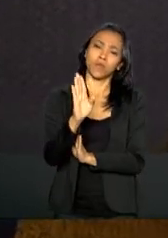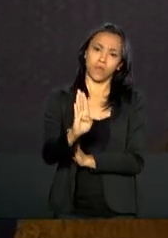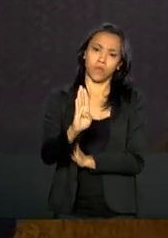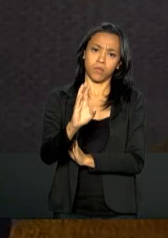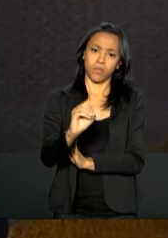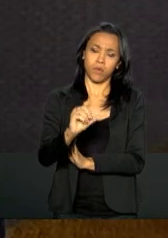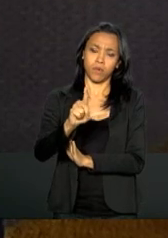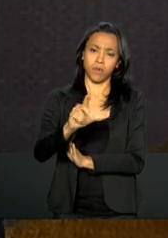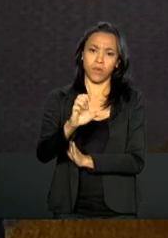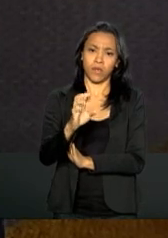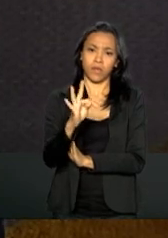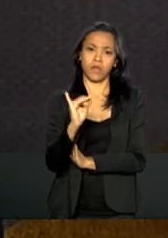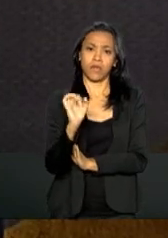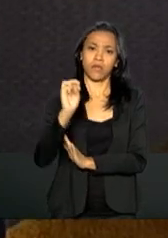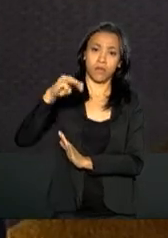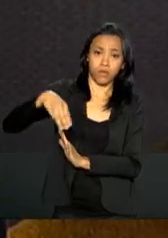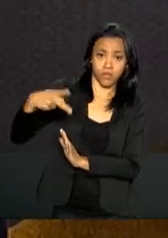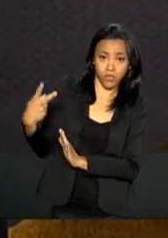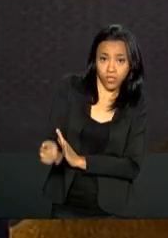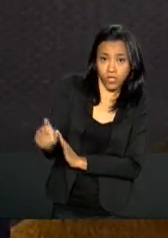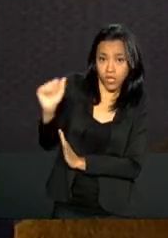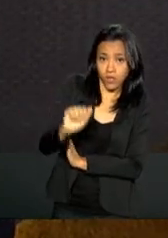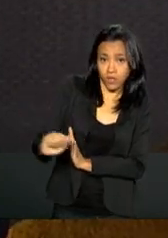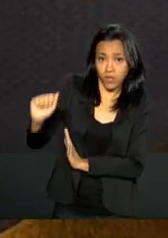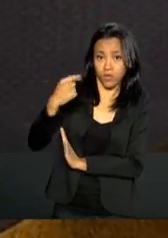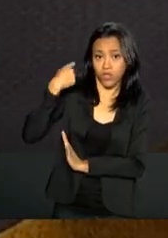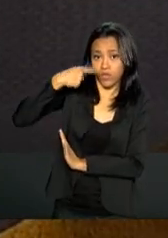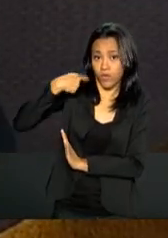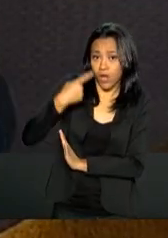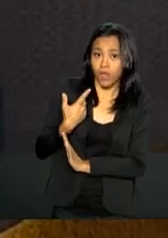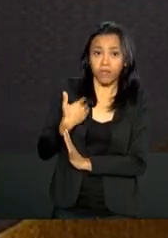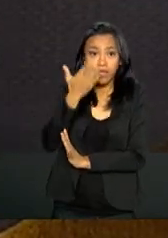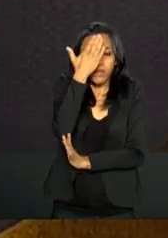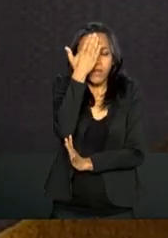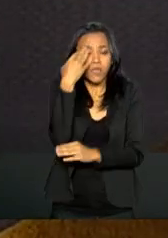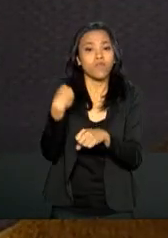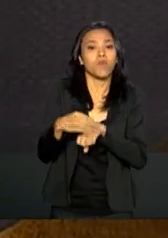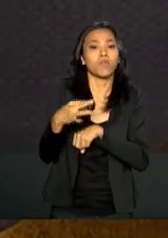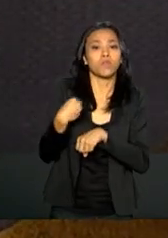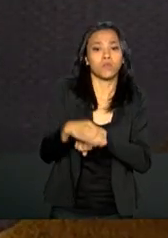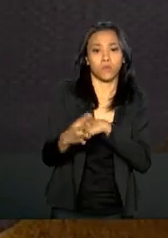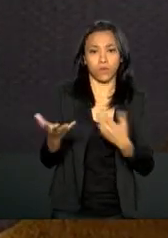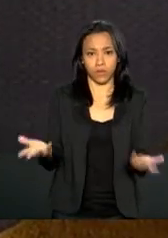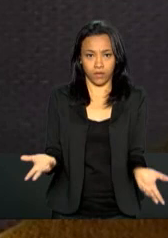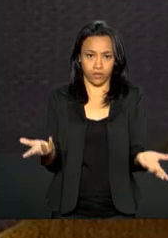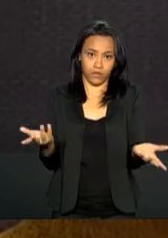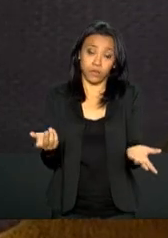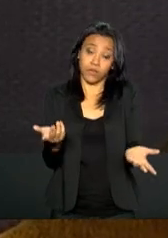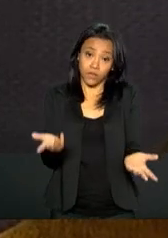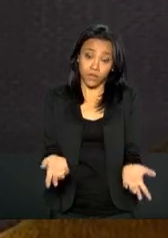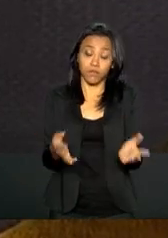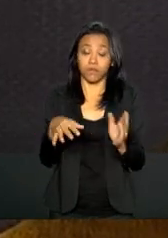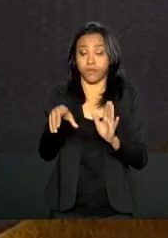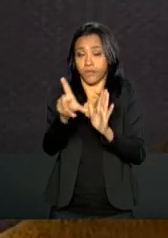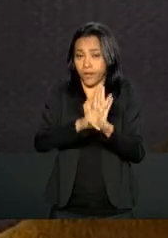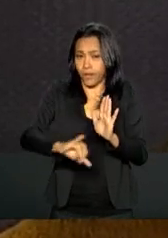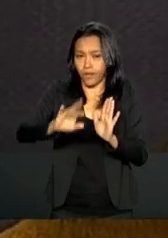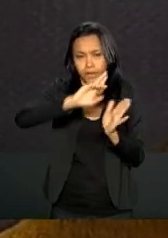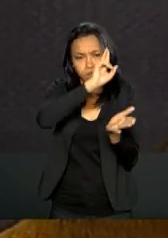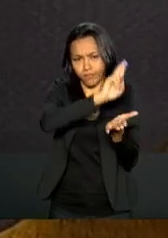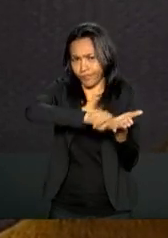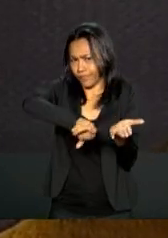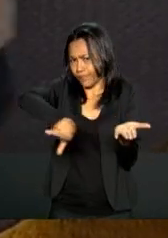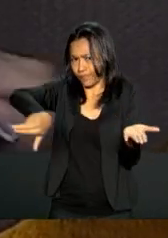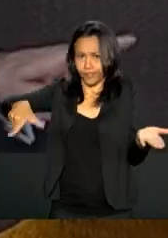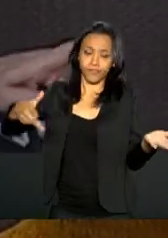disse gustavo não apenas por agredir aplicativos que vem retirar das notícias da sage aquilo que